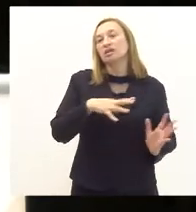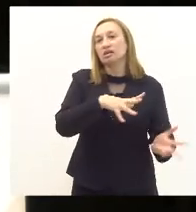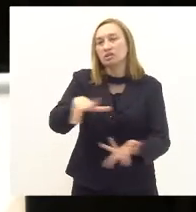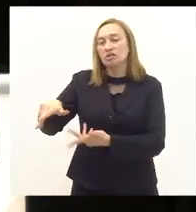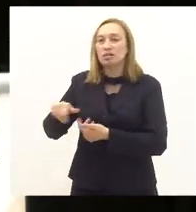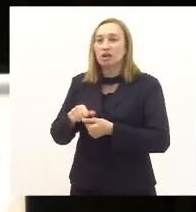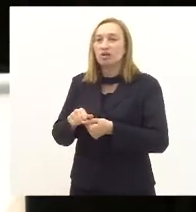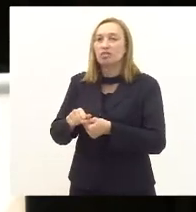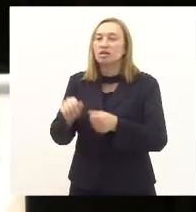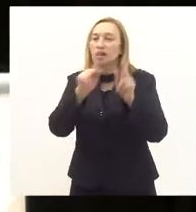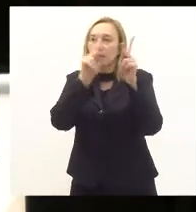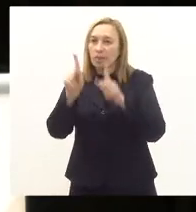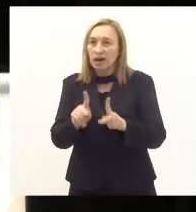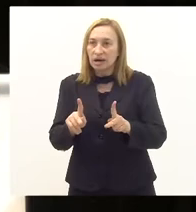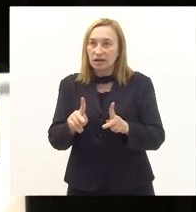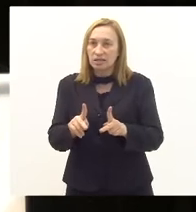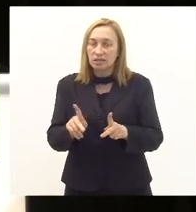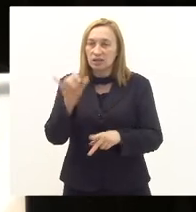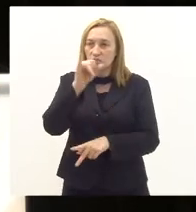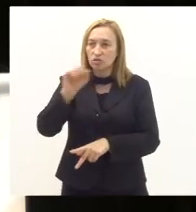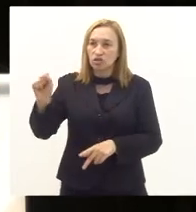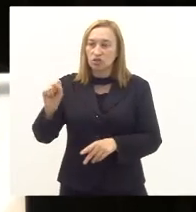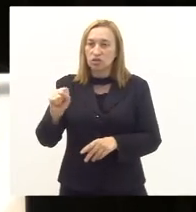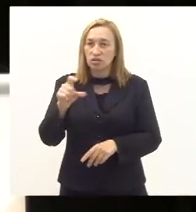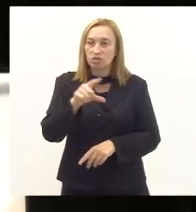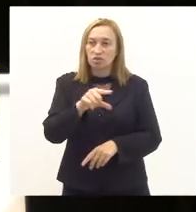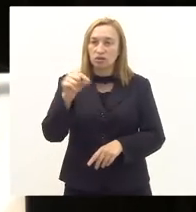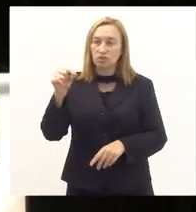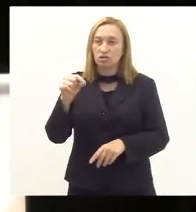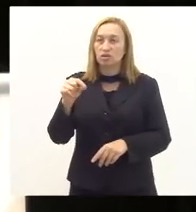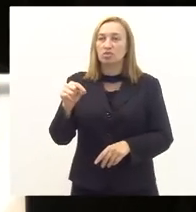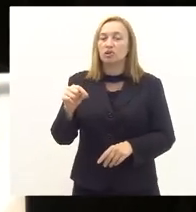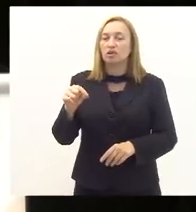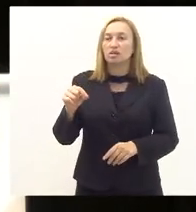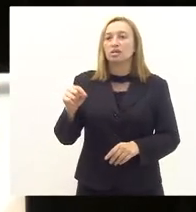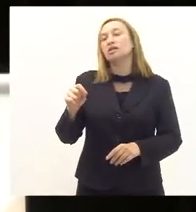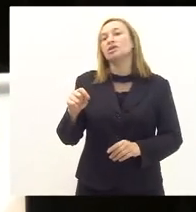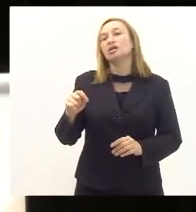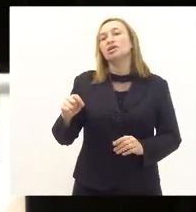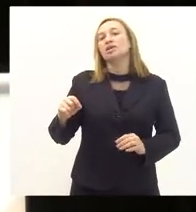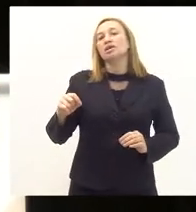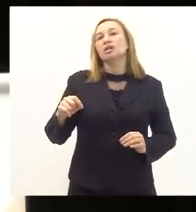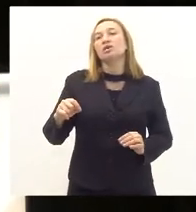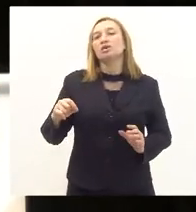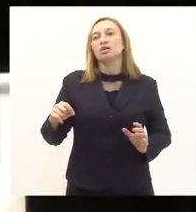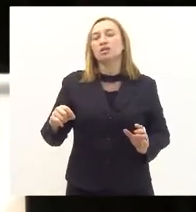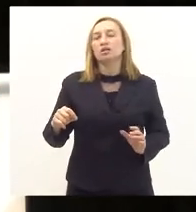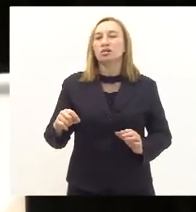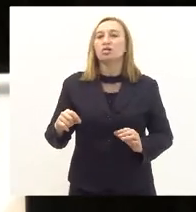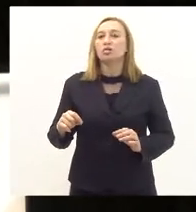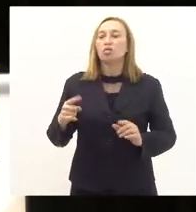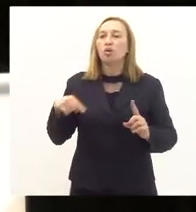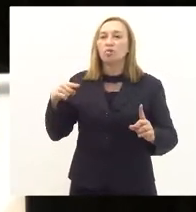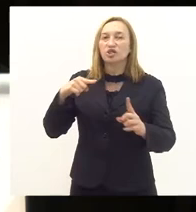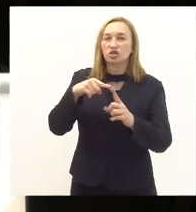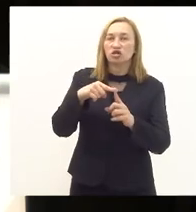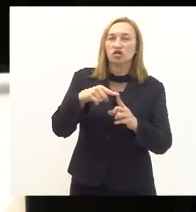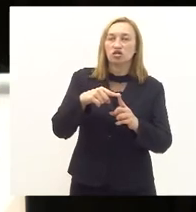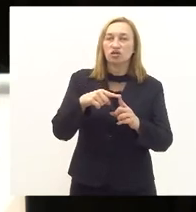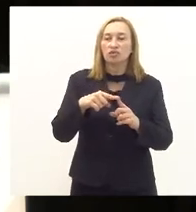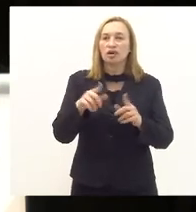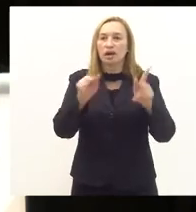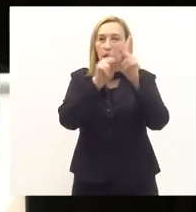um dia que foi instituído pela Assembleia Geral das Nações Unidas, e cujo objetivo é promover a